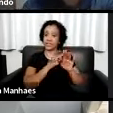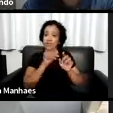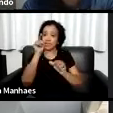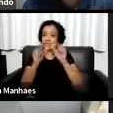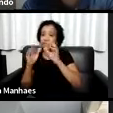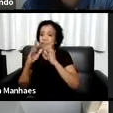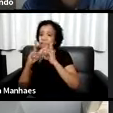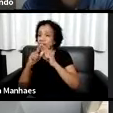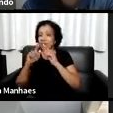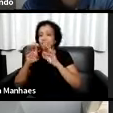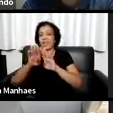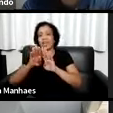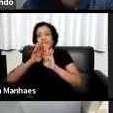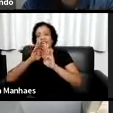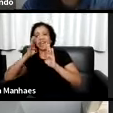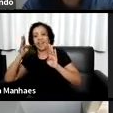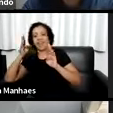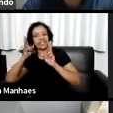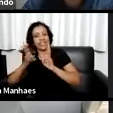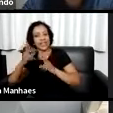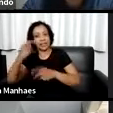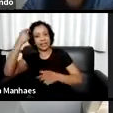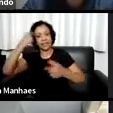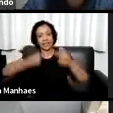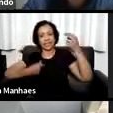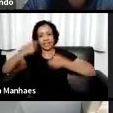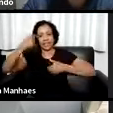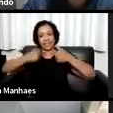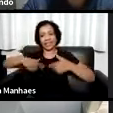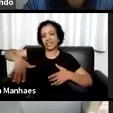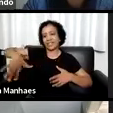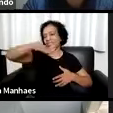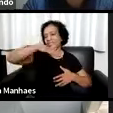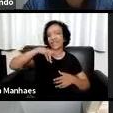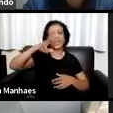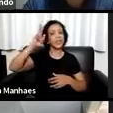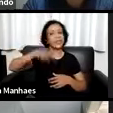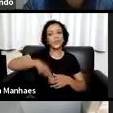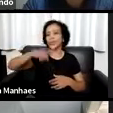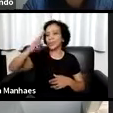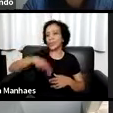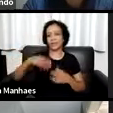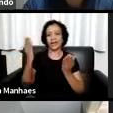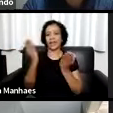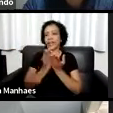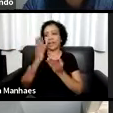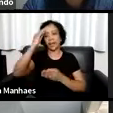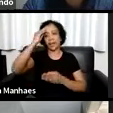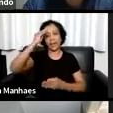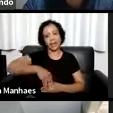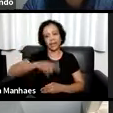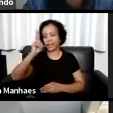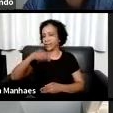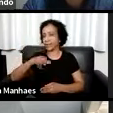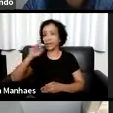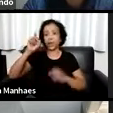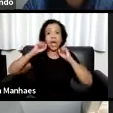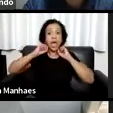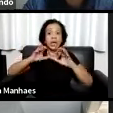formas, expressando-se de outras maneiras, pela tecnologia que Deus mesmo colocou à nossa